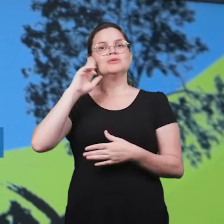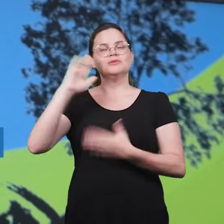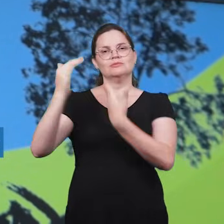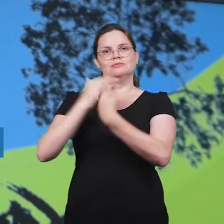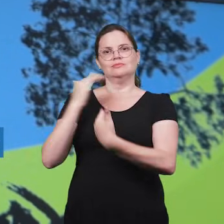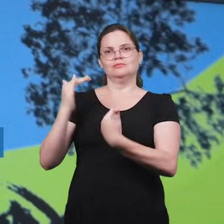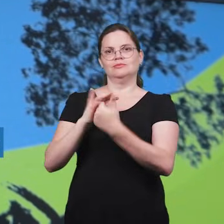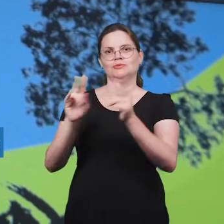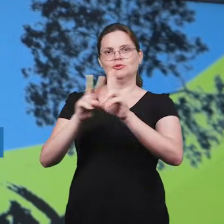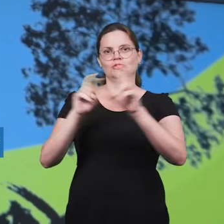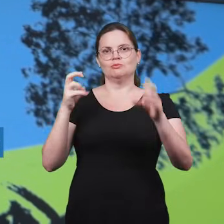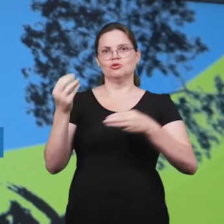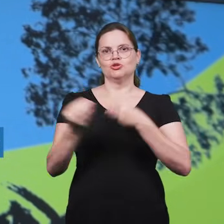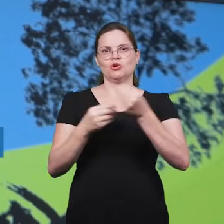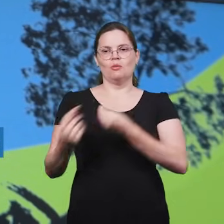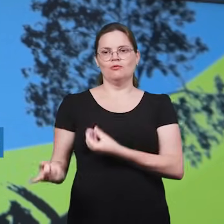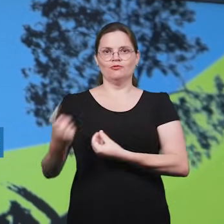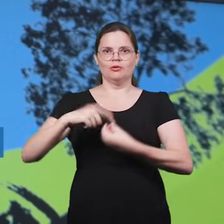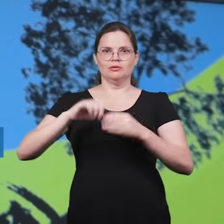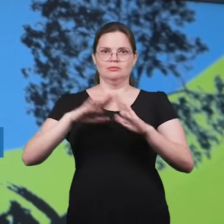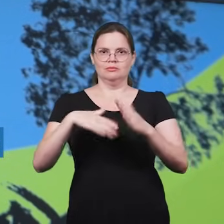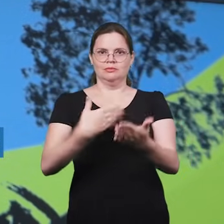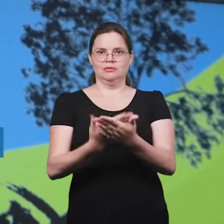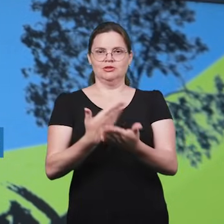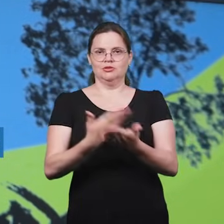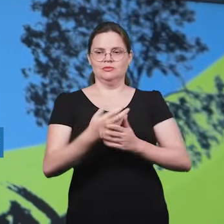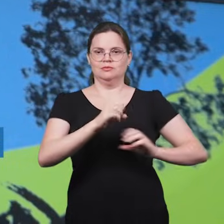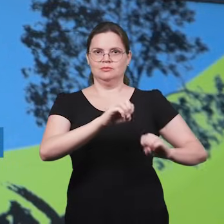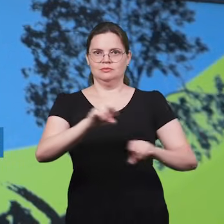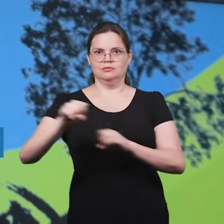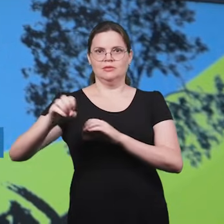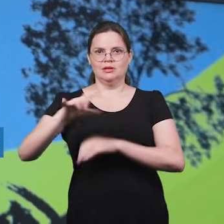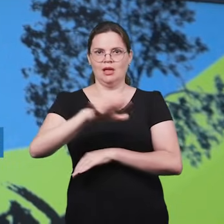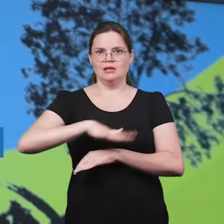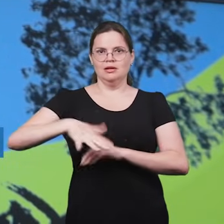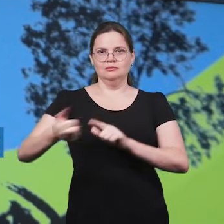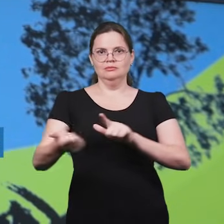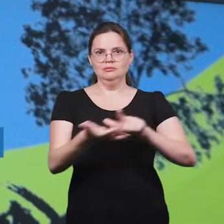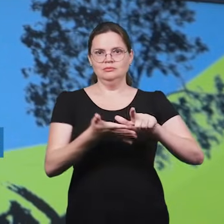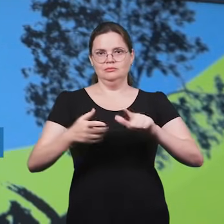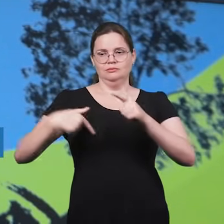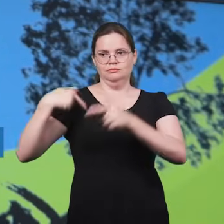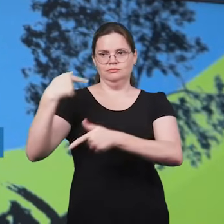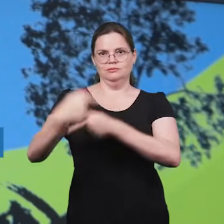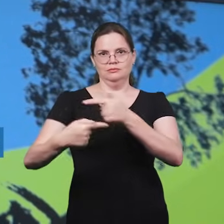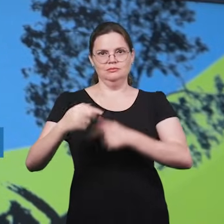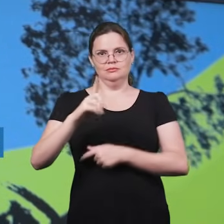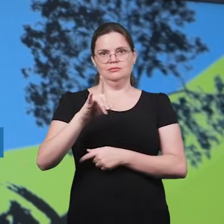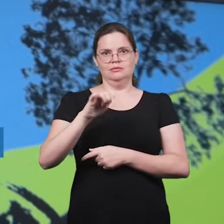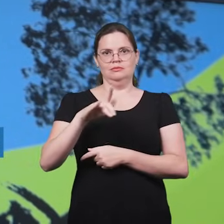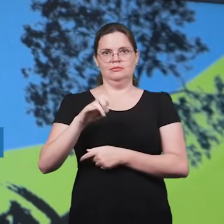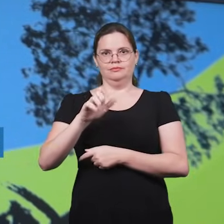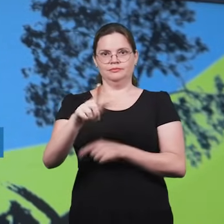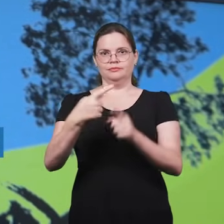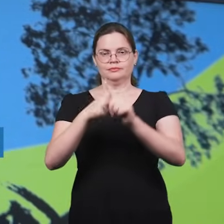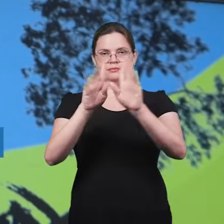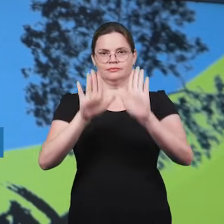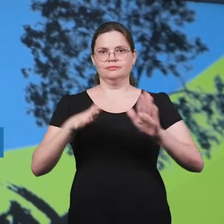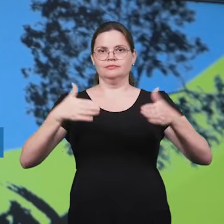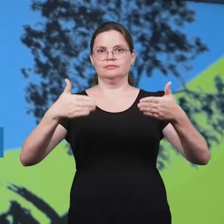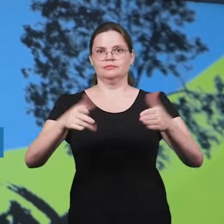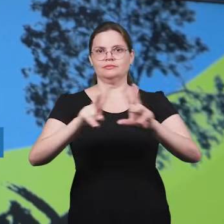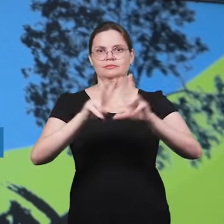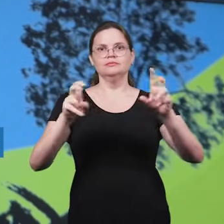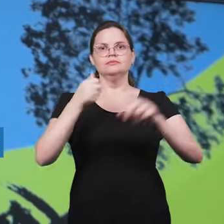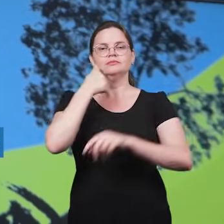do retorno da aula Educação dos Filhos na Era Digital, mas que nesse momento ela fosse direcionada especialmente para os